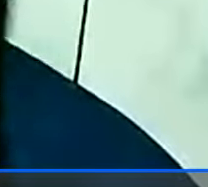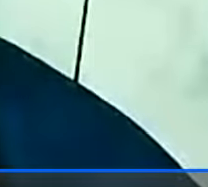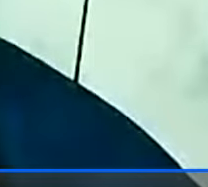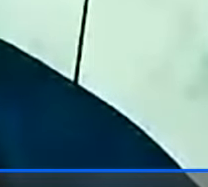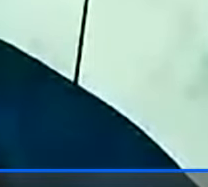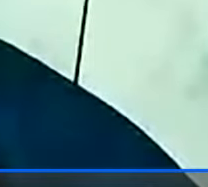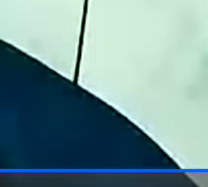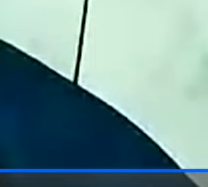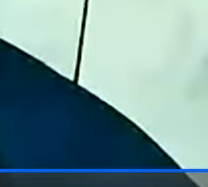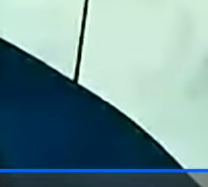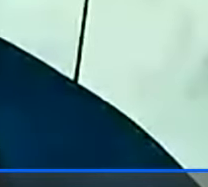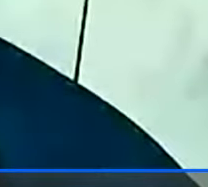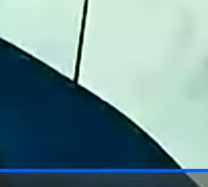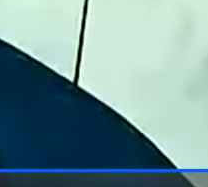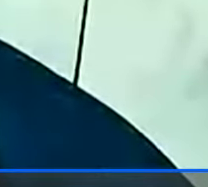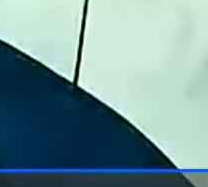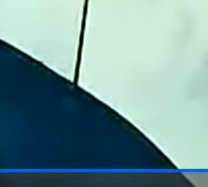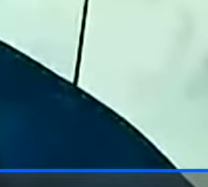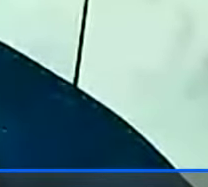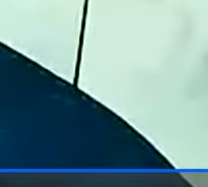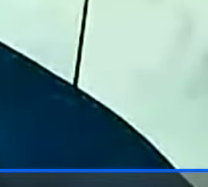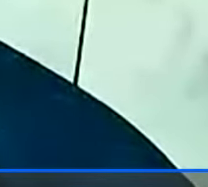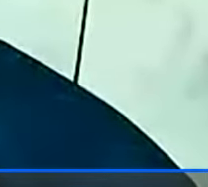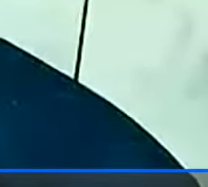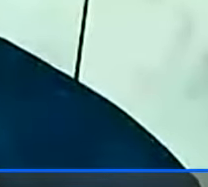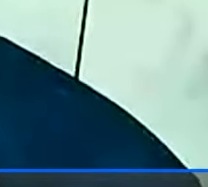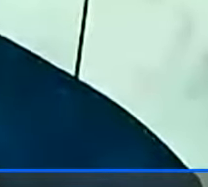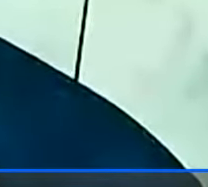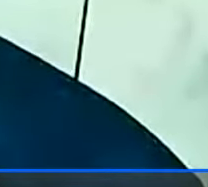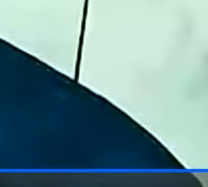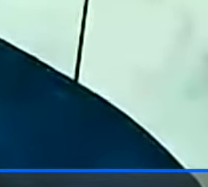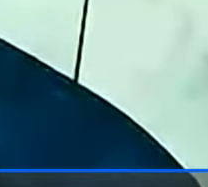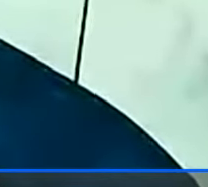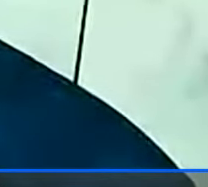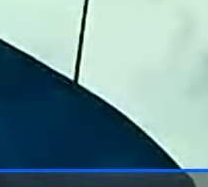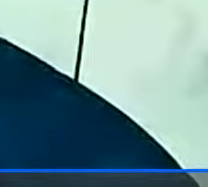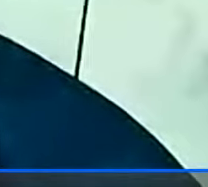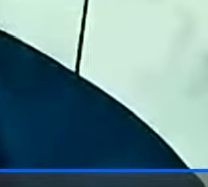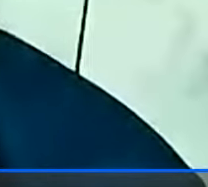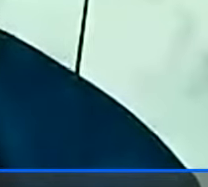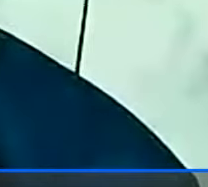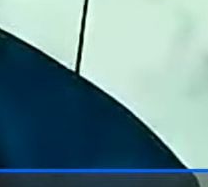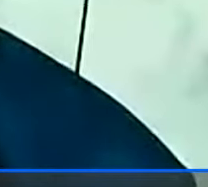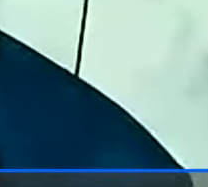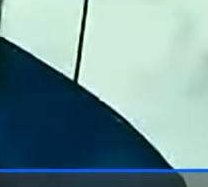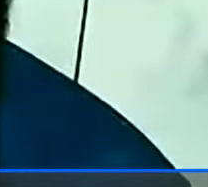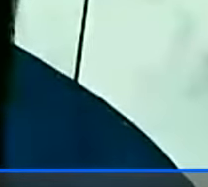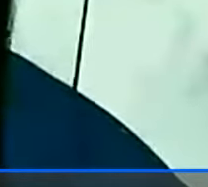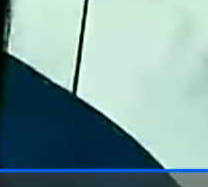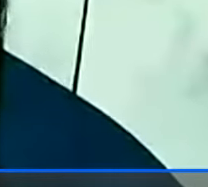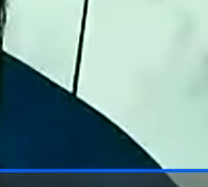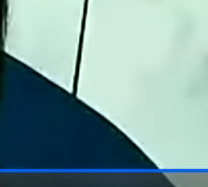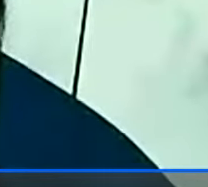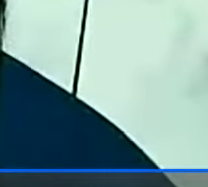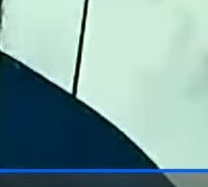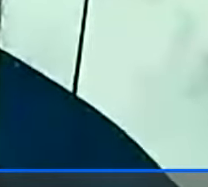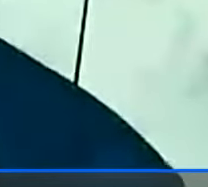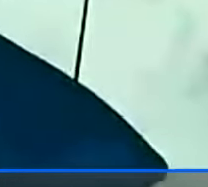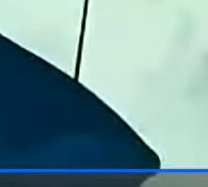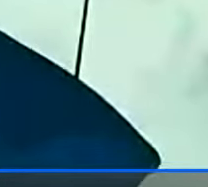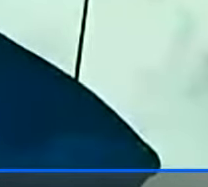vagas para berçário e maternal 1 e 2. Nós podemos fazer mais 3 turmas só na escola onde eu